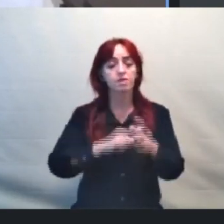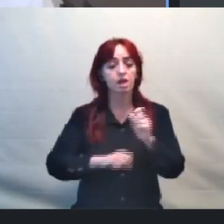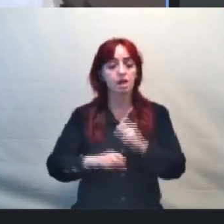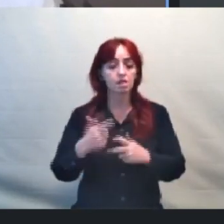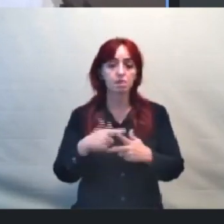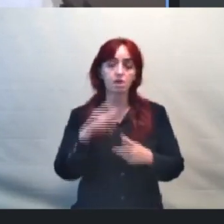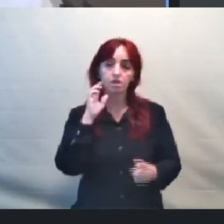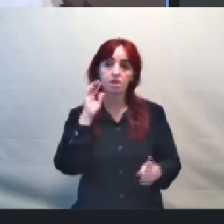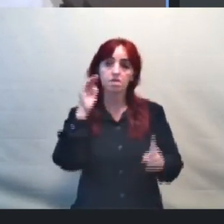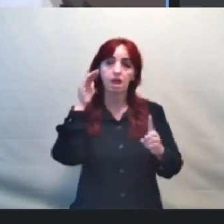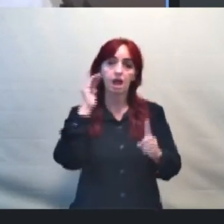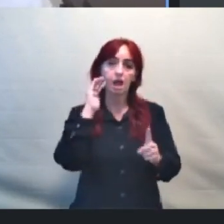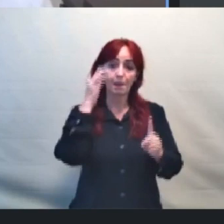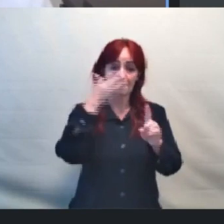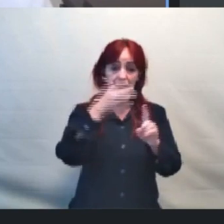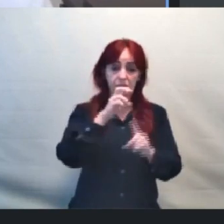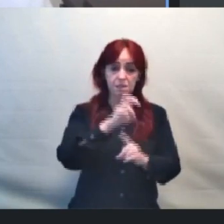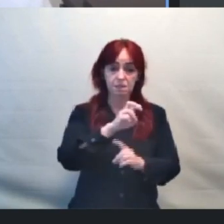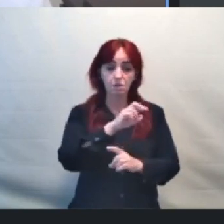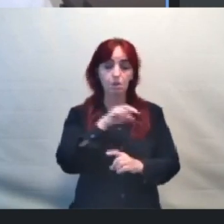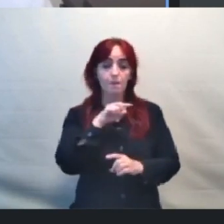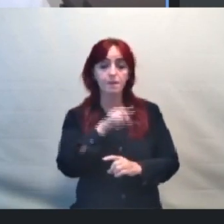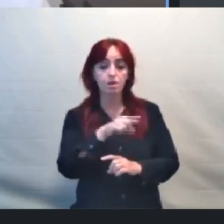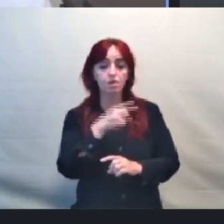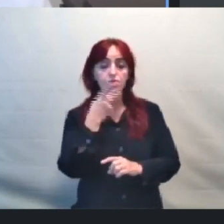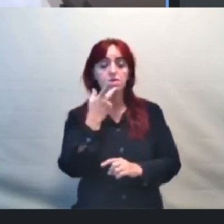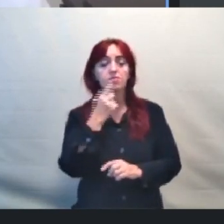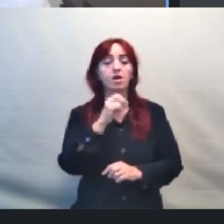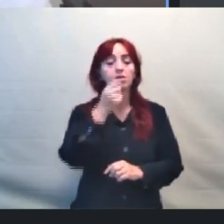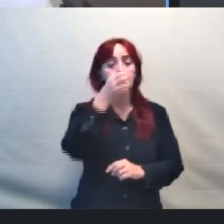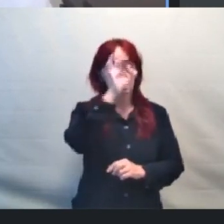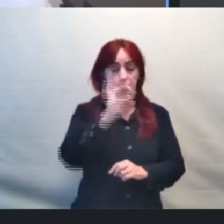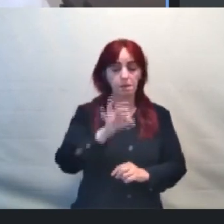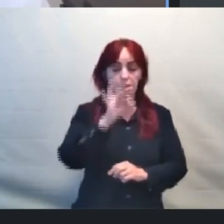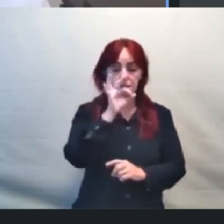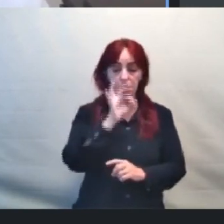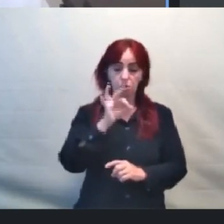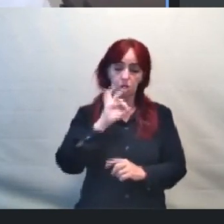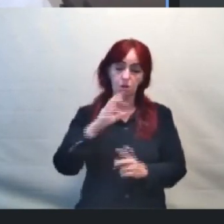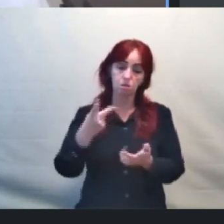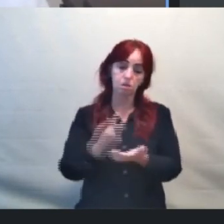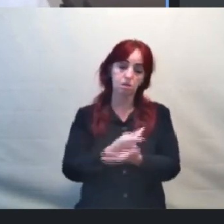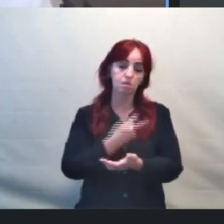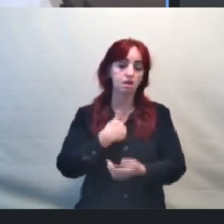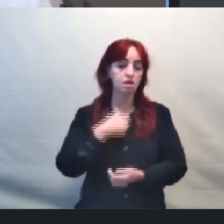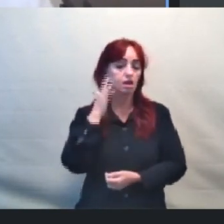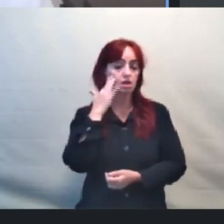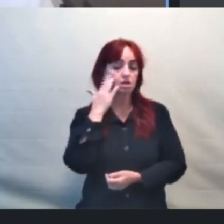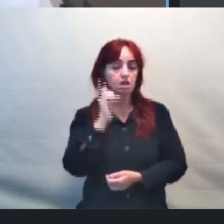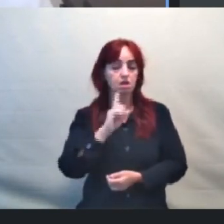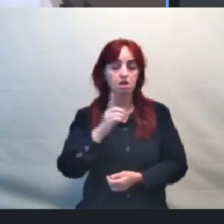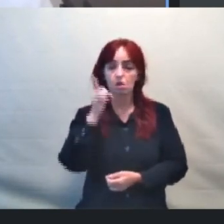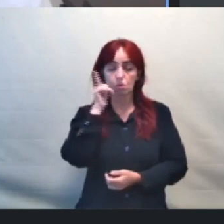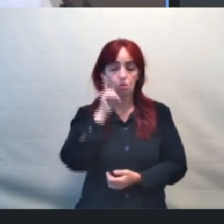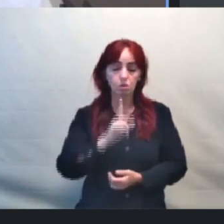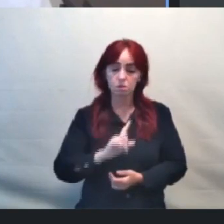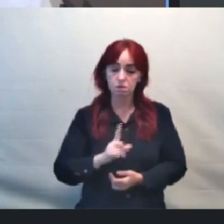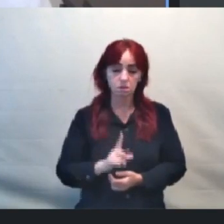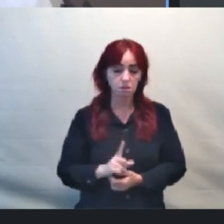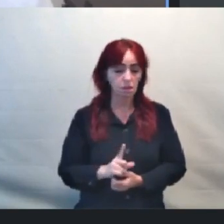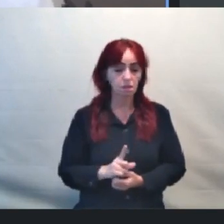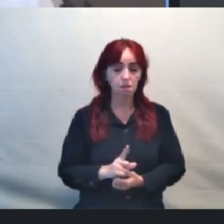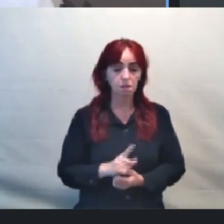5 mil, né? E menciona um percentual de execução, que pelo que eu entendi, não foi alcançado aí no exercício